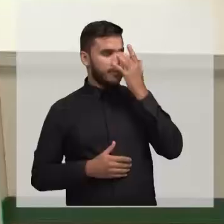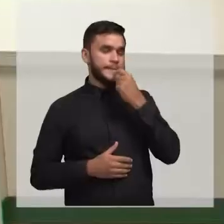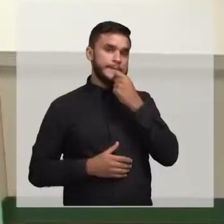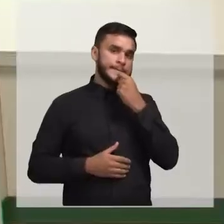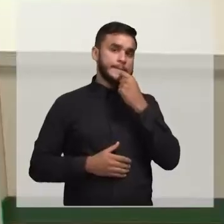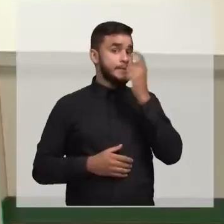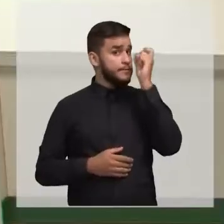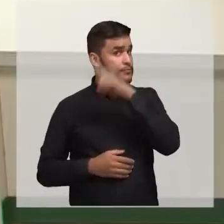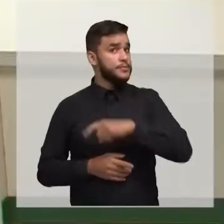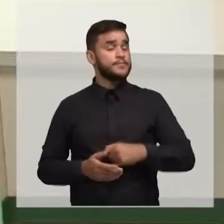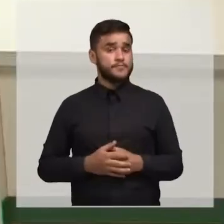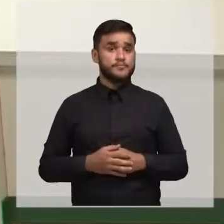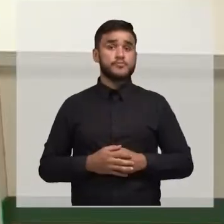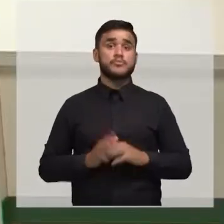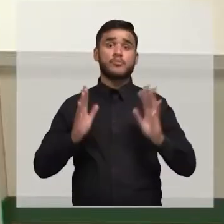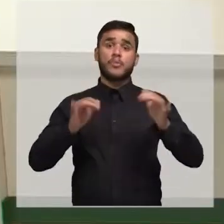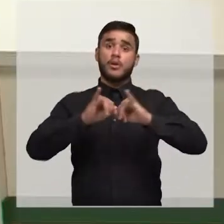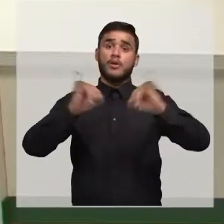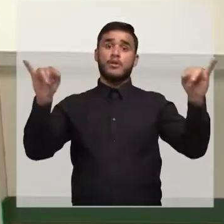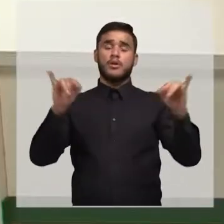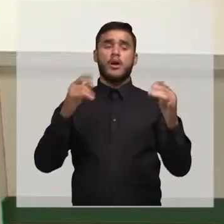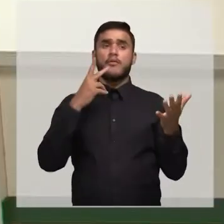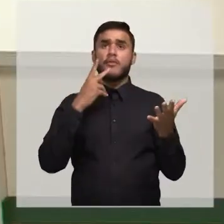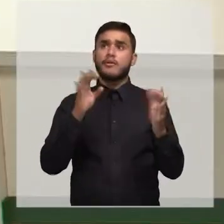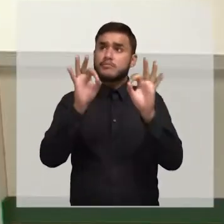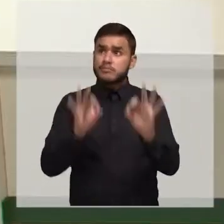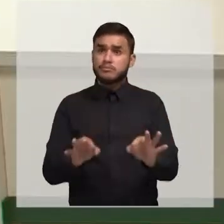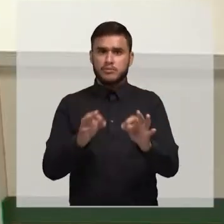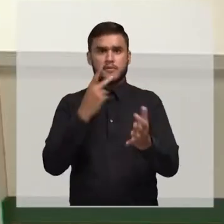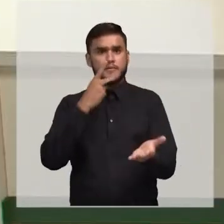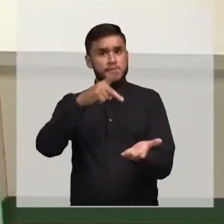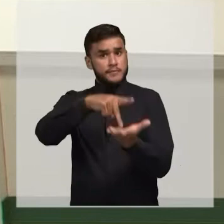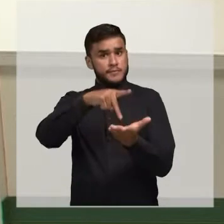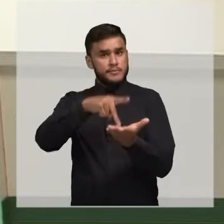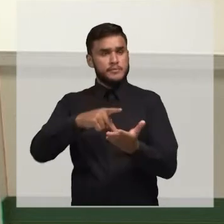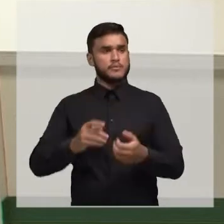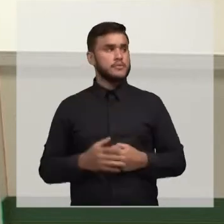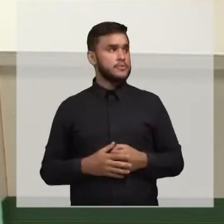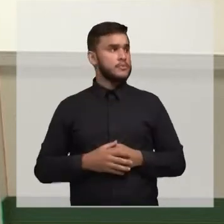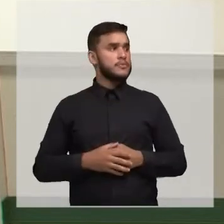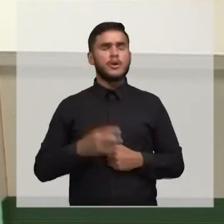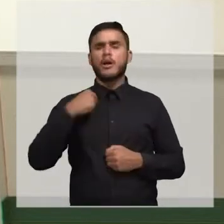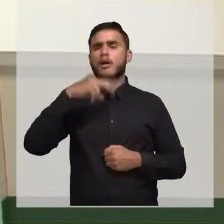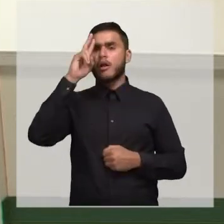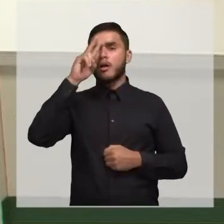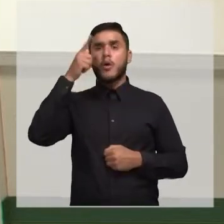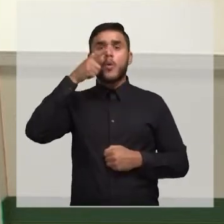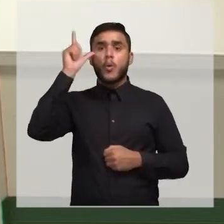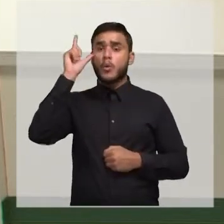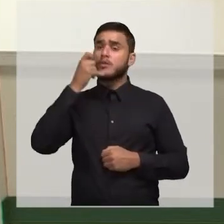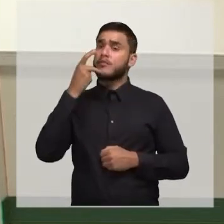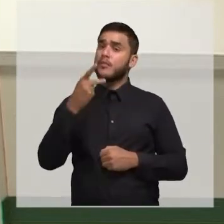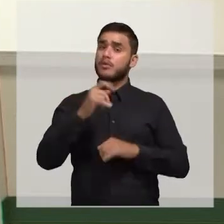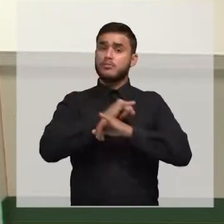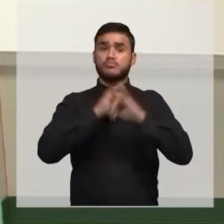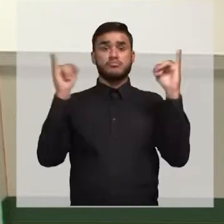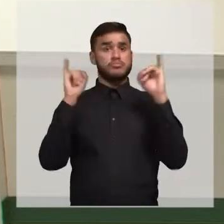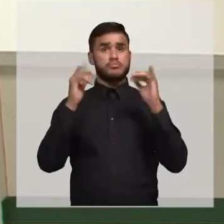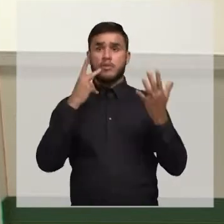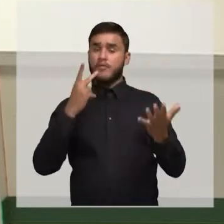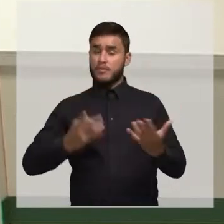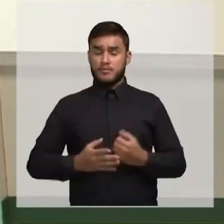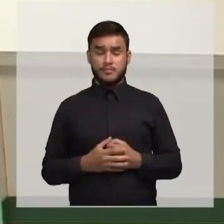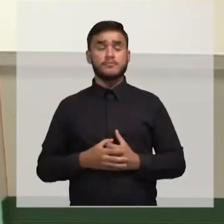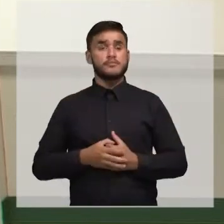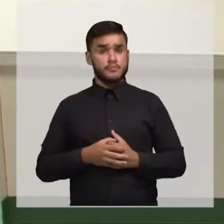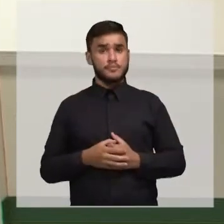Não, mas soltaram isso, Luiz, essa semana, com verdade absoluta, cara. Eu desmenti isso ontem o dia todo. Agora, o Carlinhos tem